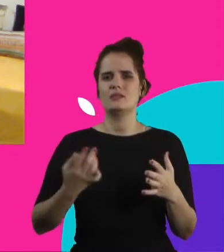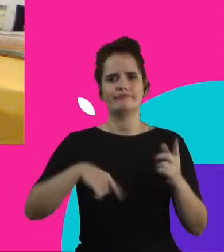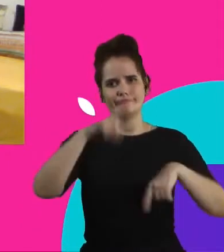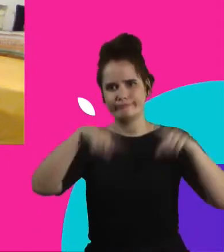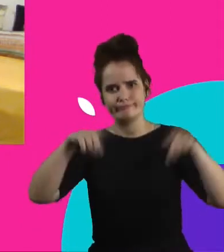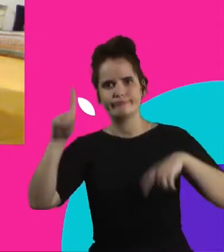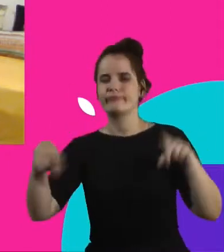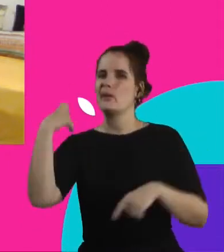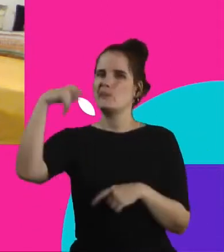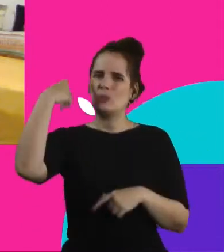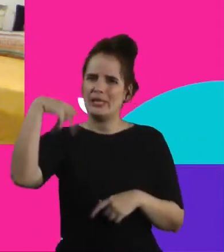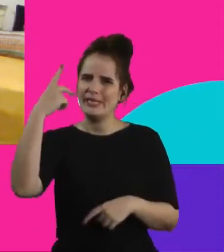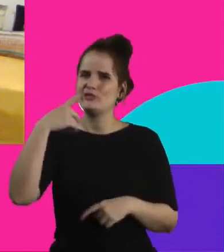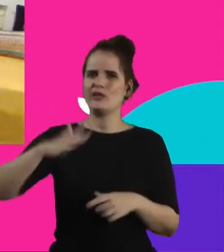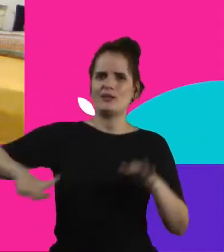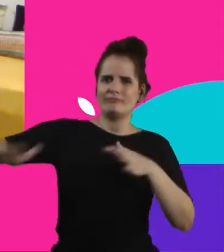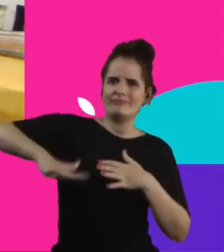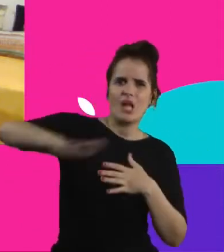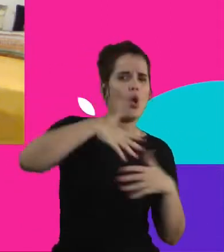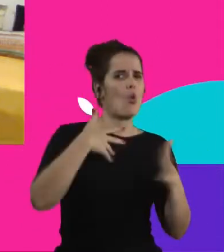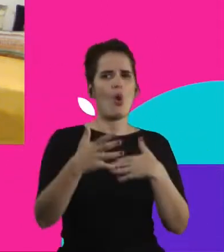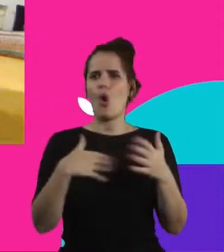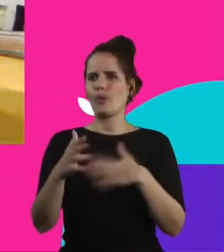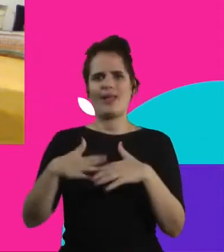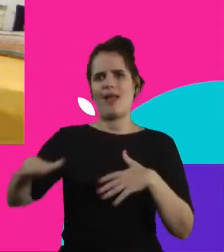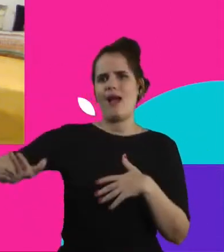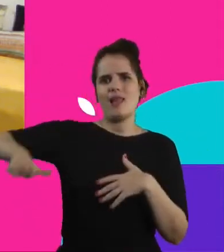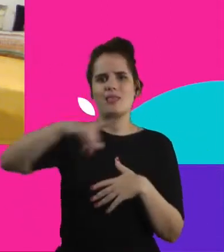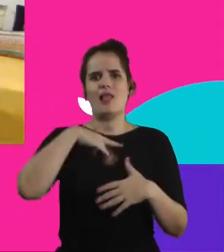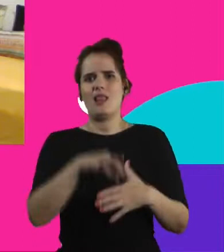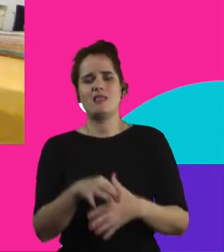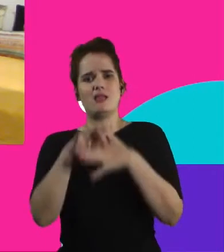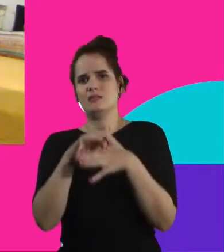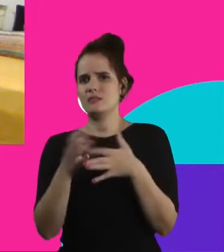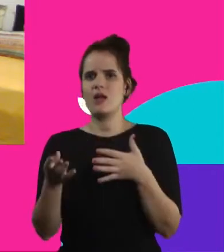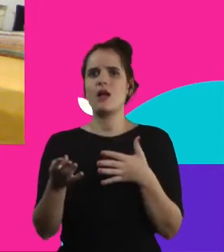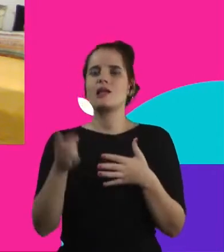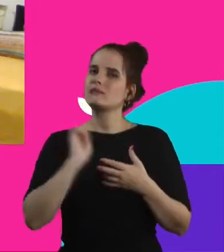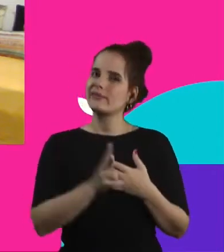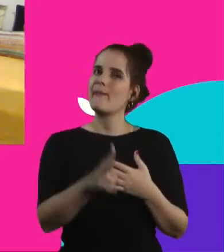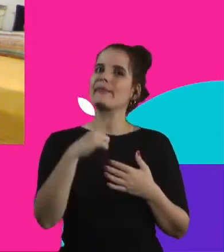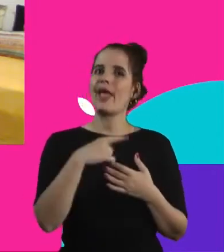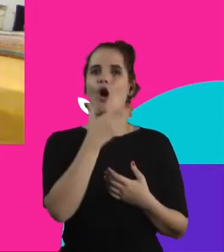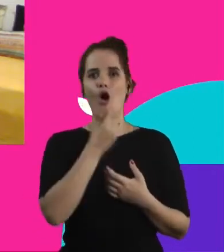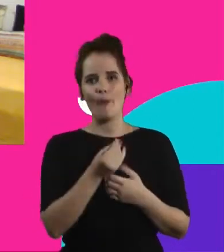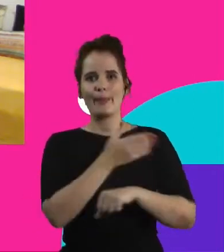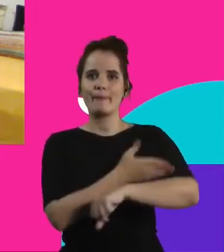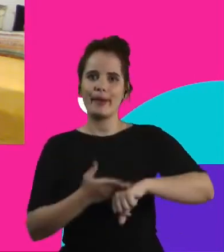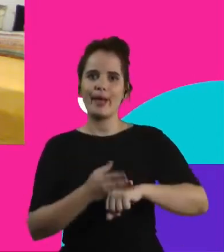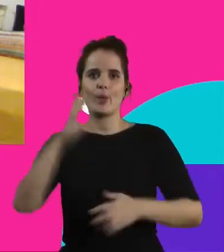para a política e para qualquer departamento de liderança de qualquer setor, sempre vai ter um homem branco,